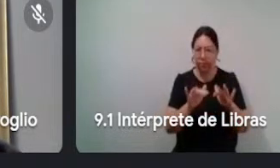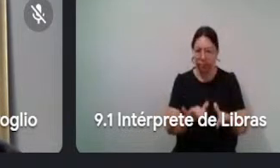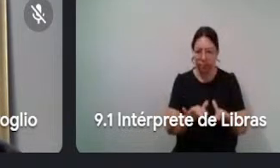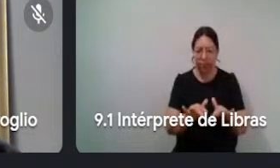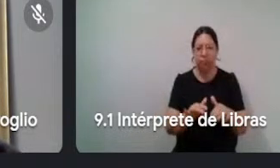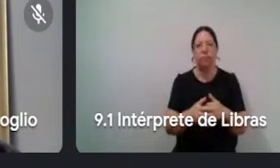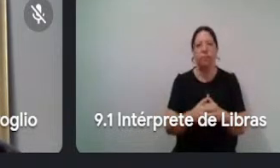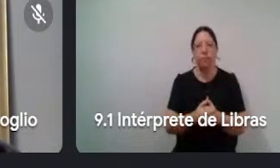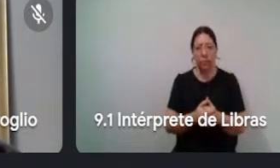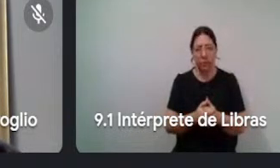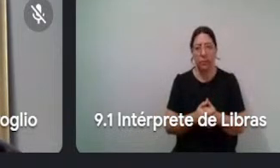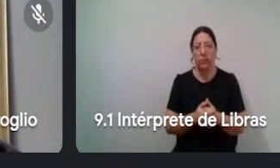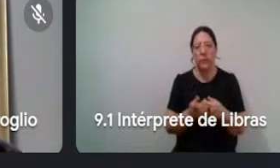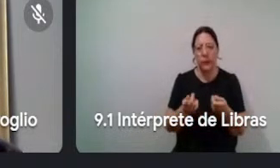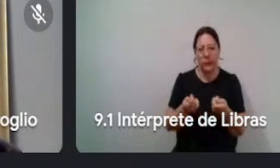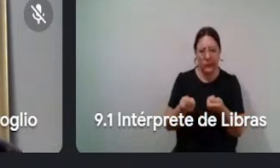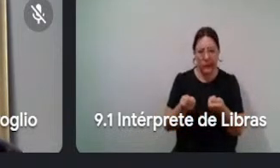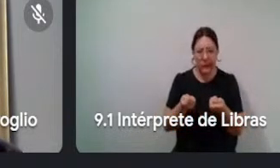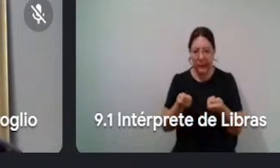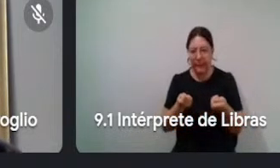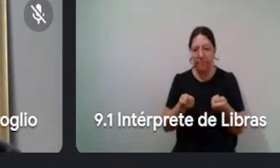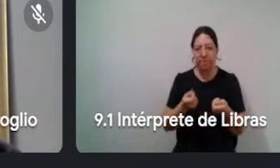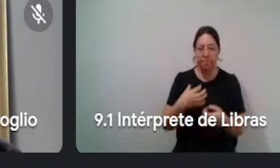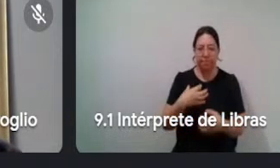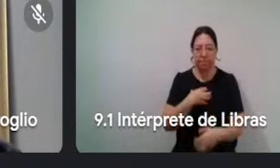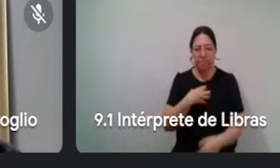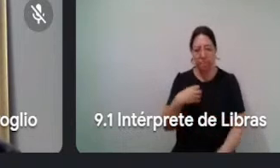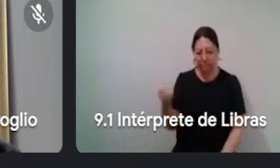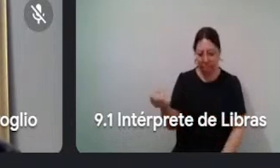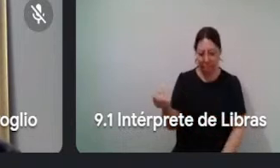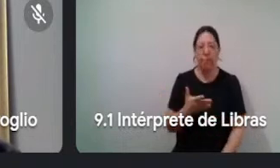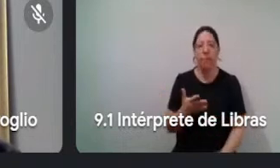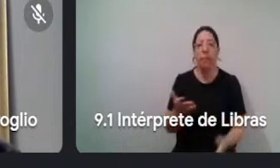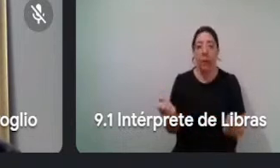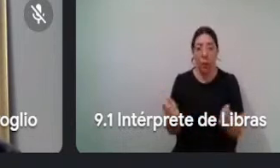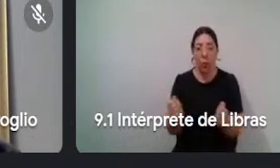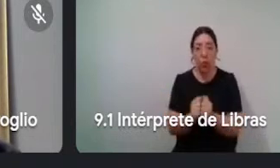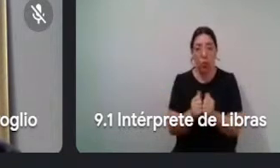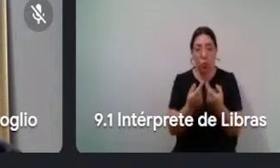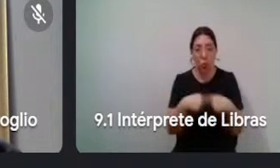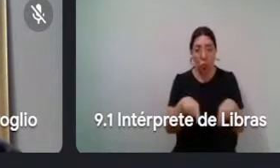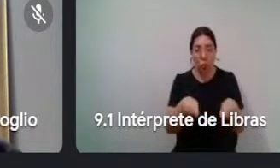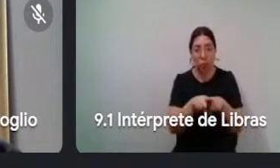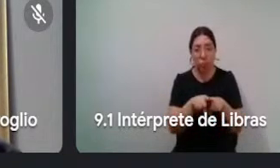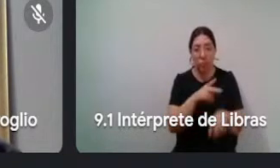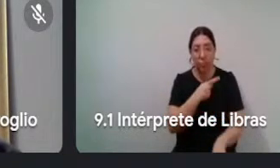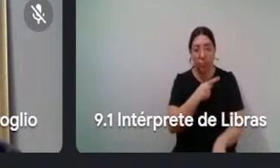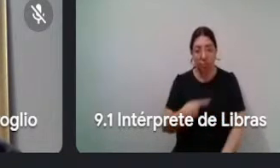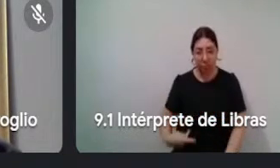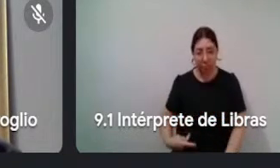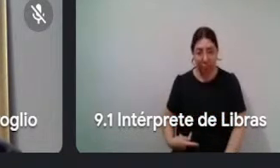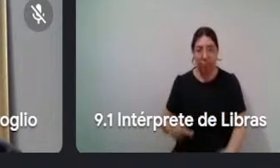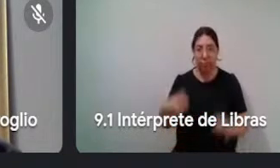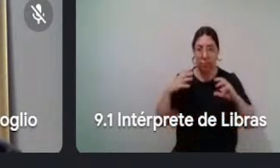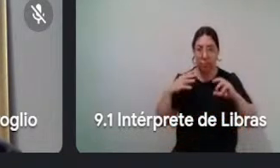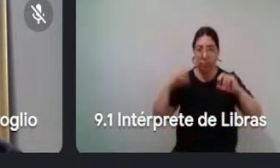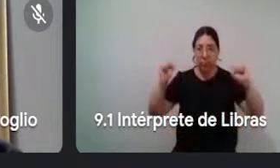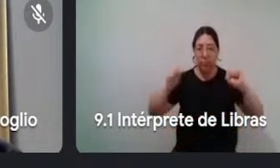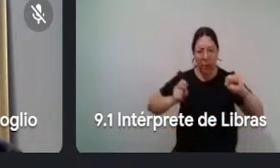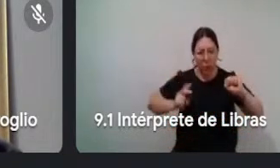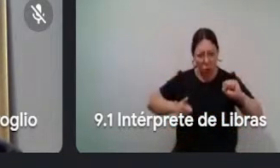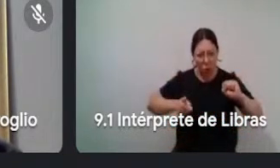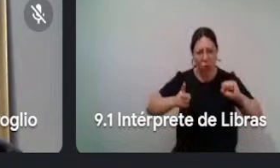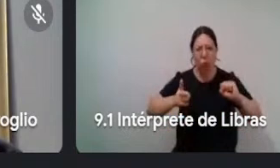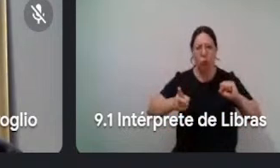de forma inteligente, inovadora e dinâmica, e em parceria com a presidência desse tribunal, garantiu a manutenção de serviços